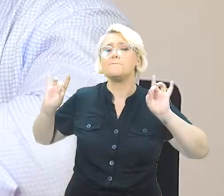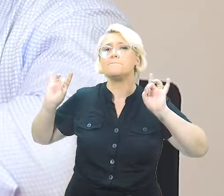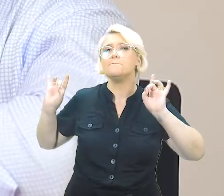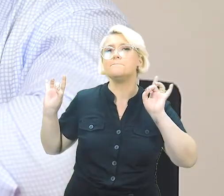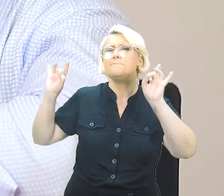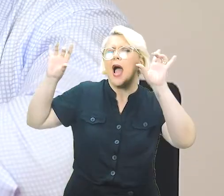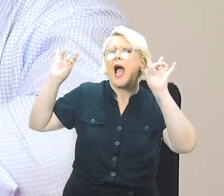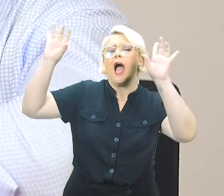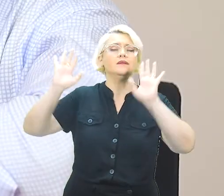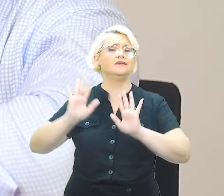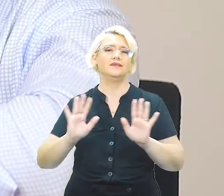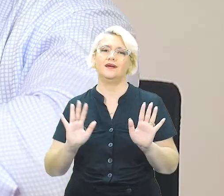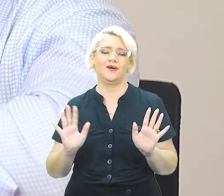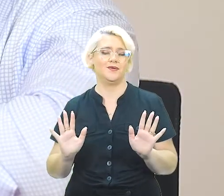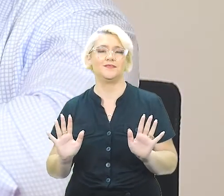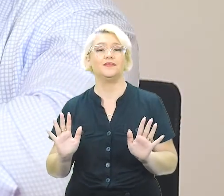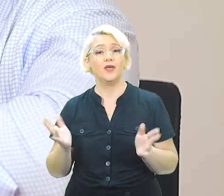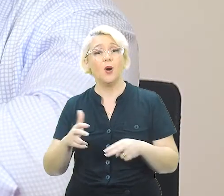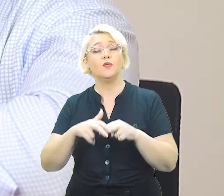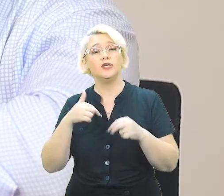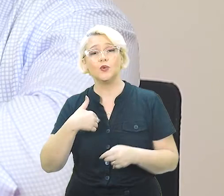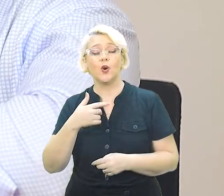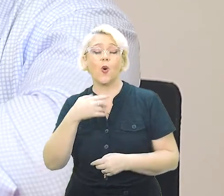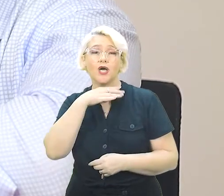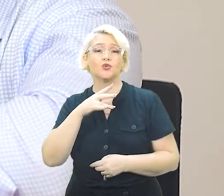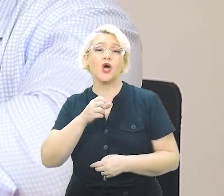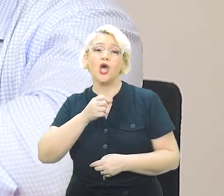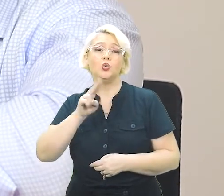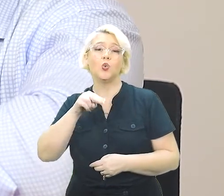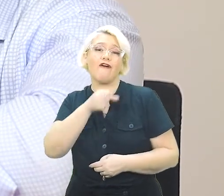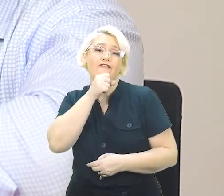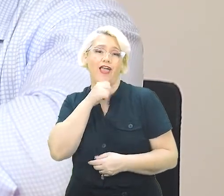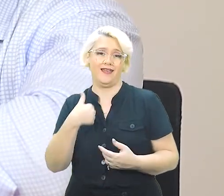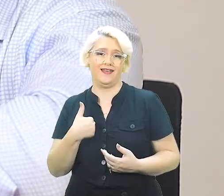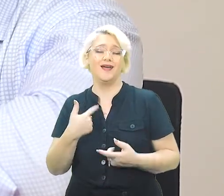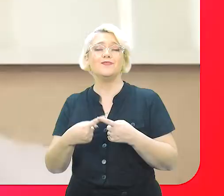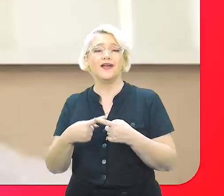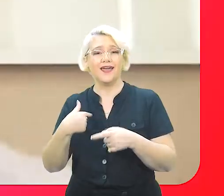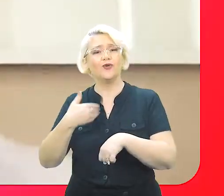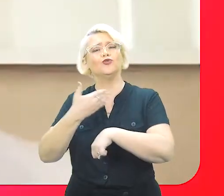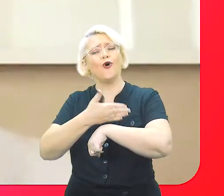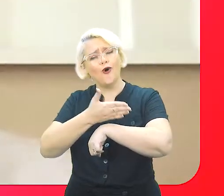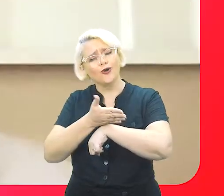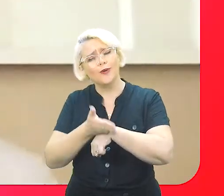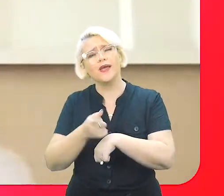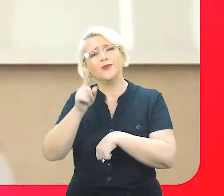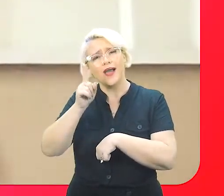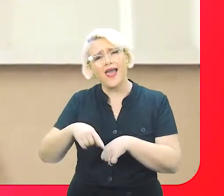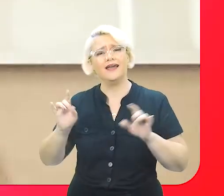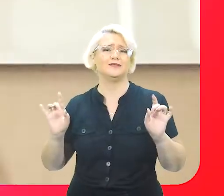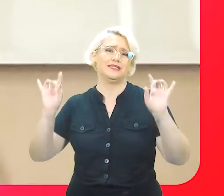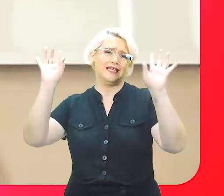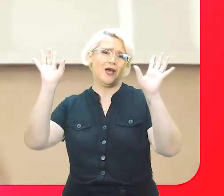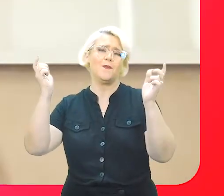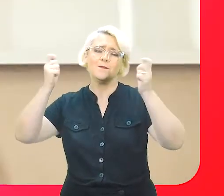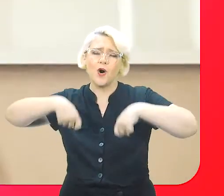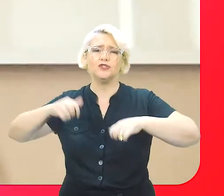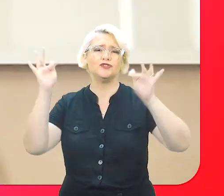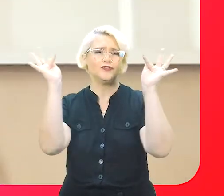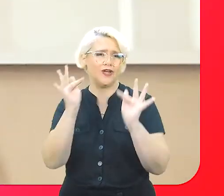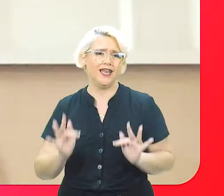assim. Por isso que eu acho que eu não fico velha. Porque eu acho que todo momento é um momento que a gente